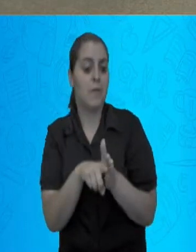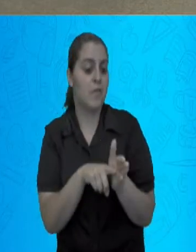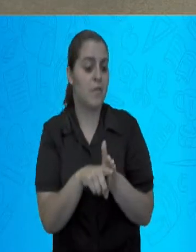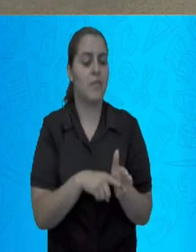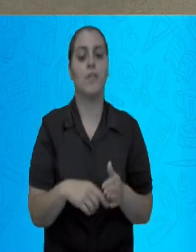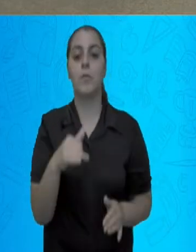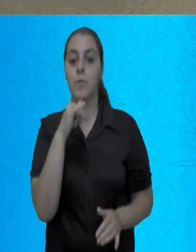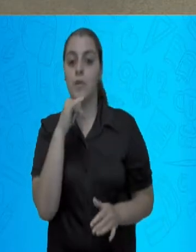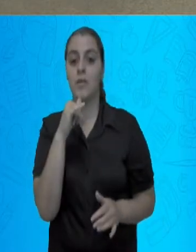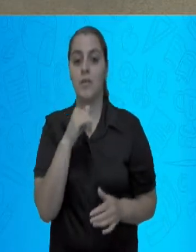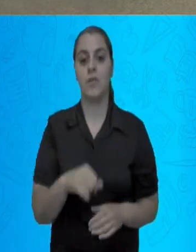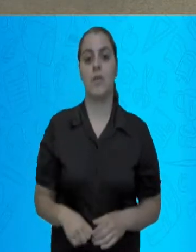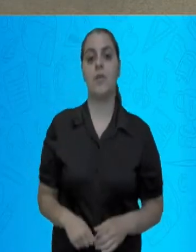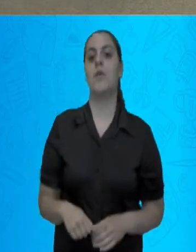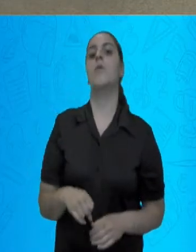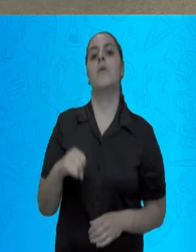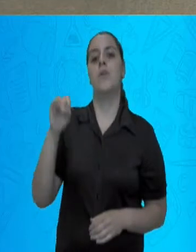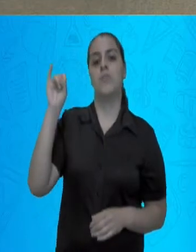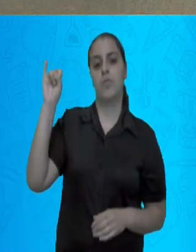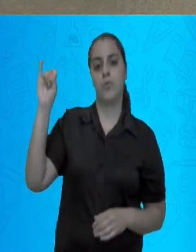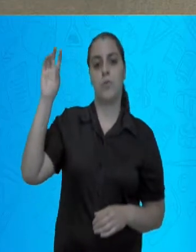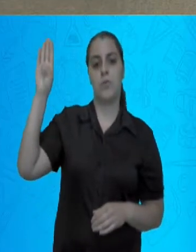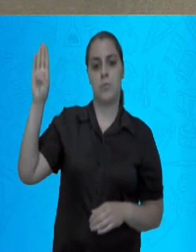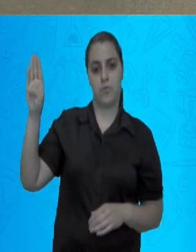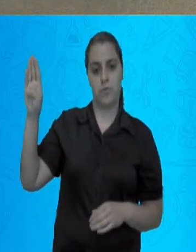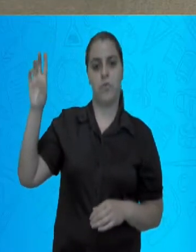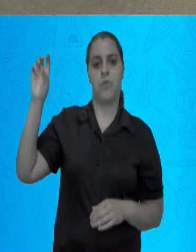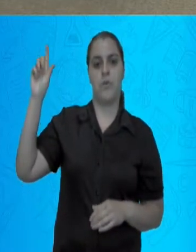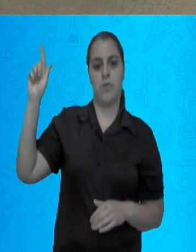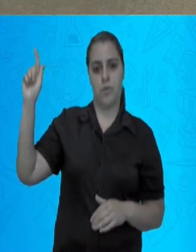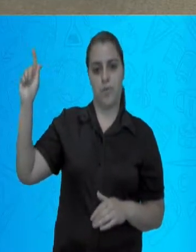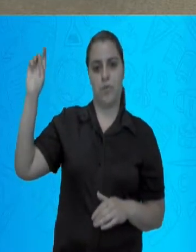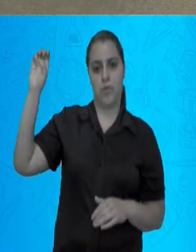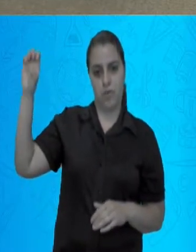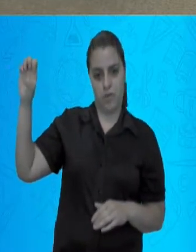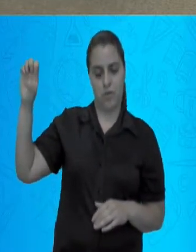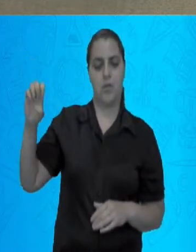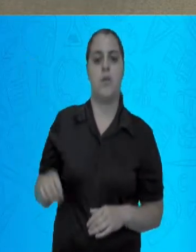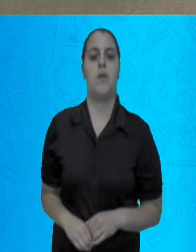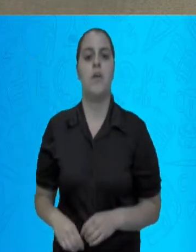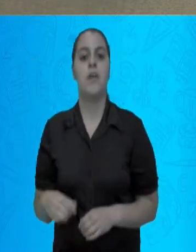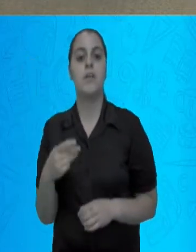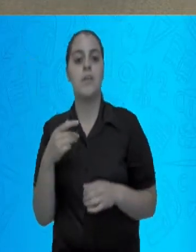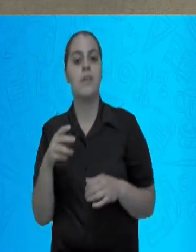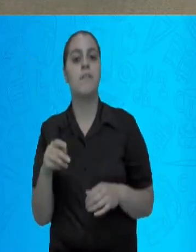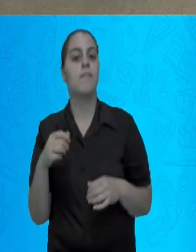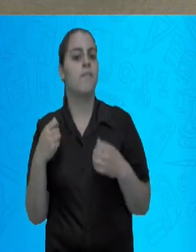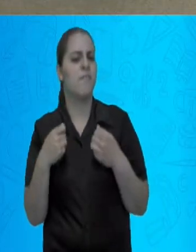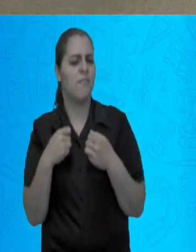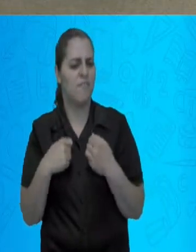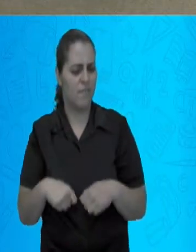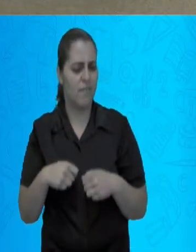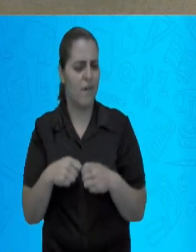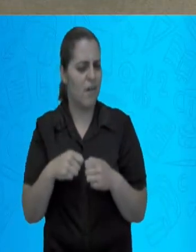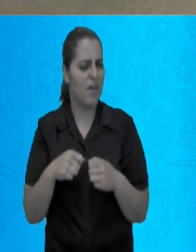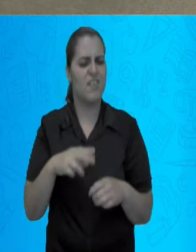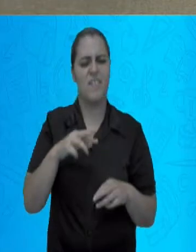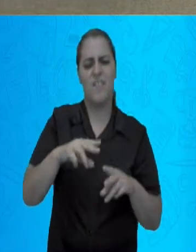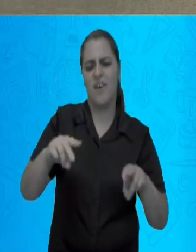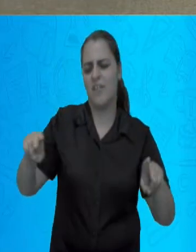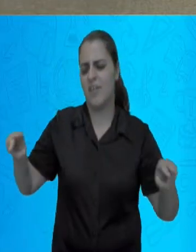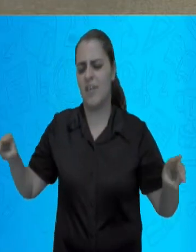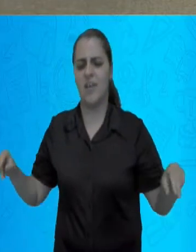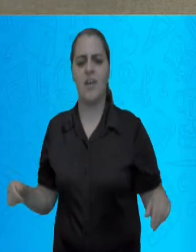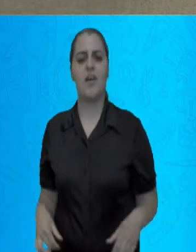nós temos o Instituto Brasileiro de Geografia e Estatística, que faz vários levantamentos